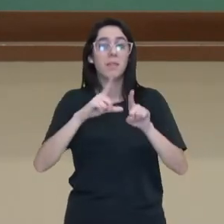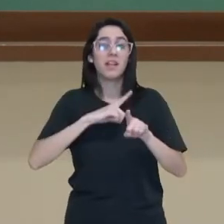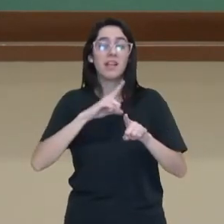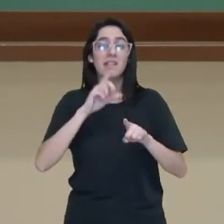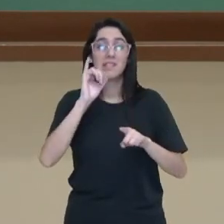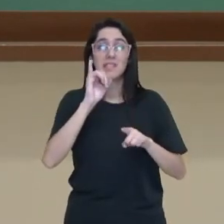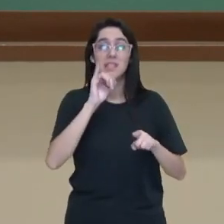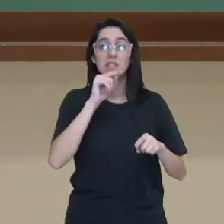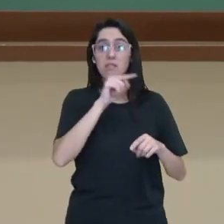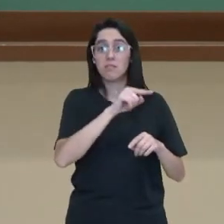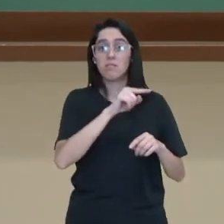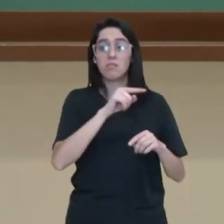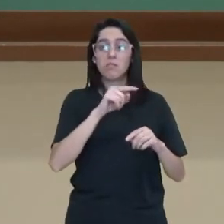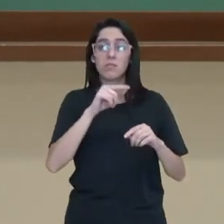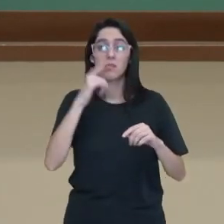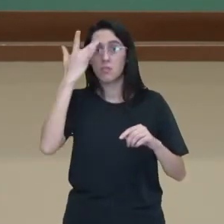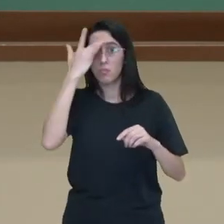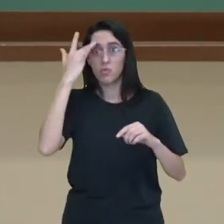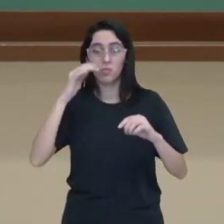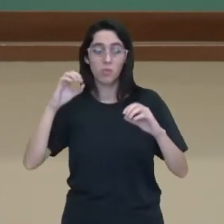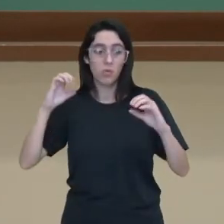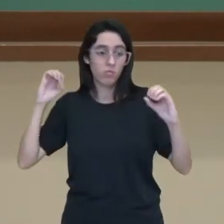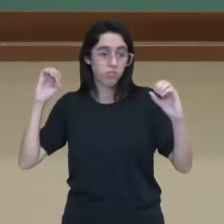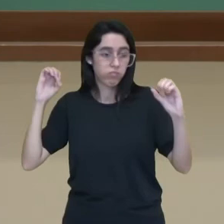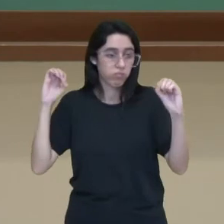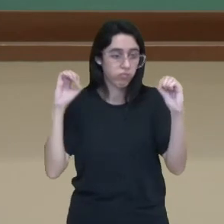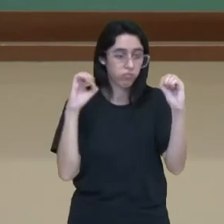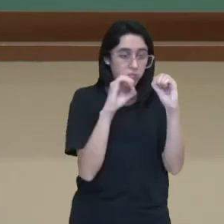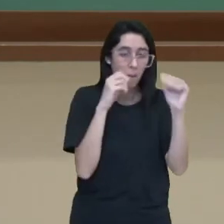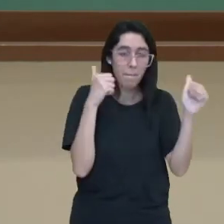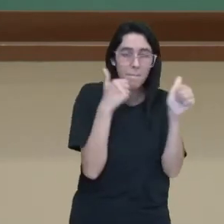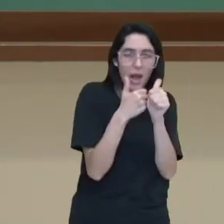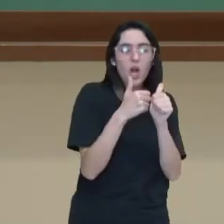mais próxima do balim é que vai pontuar.